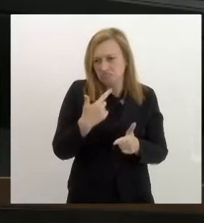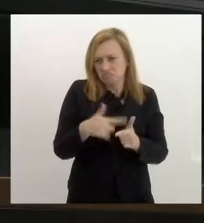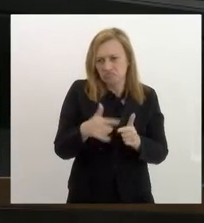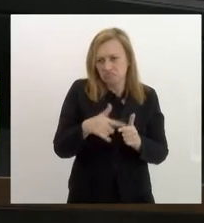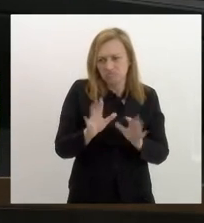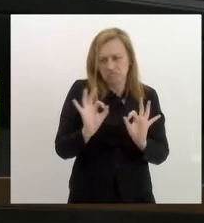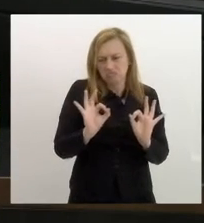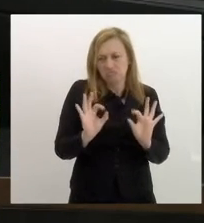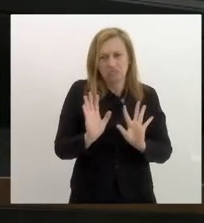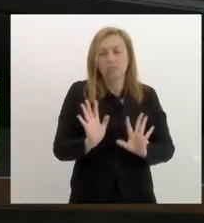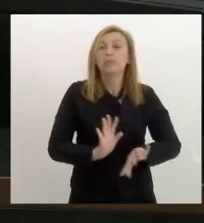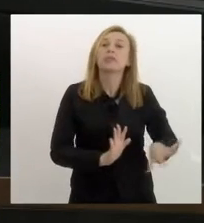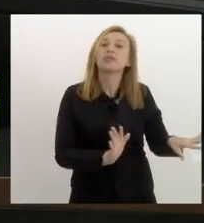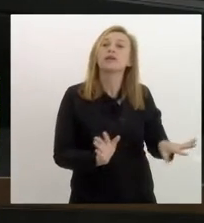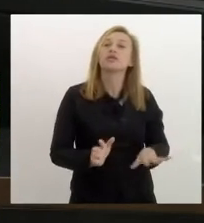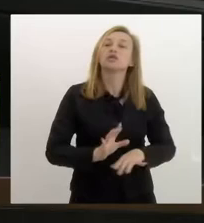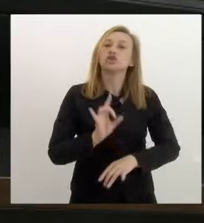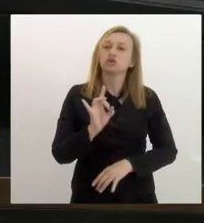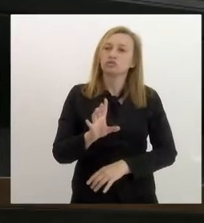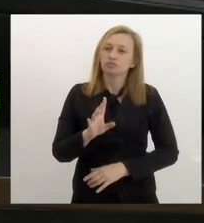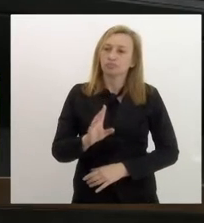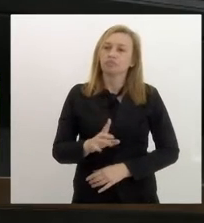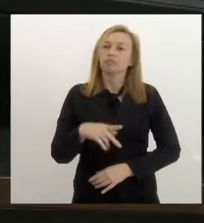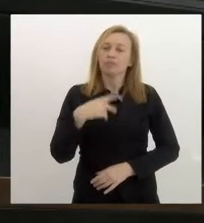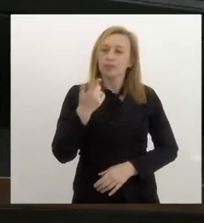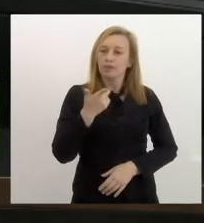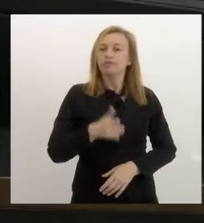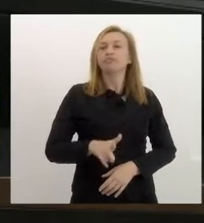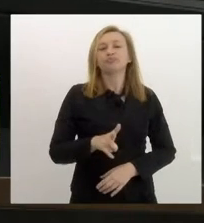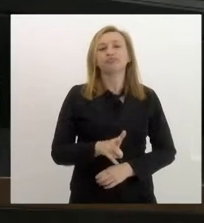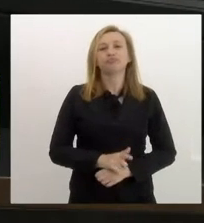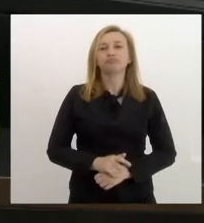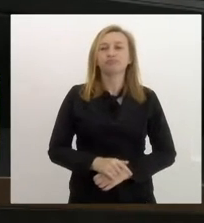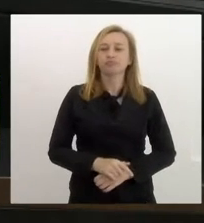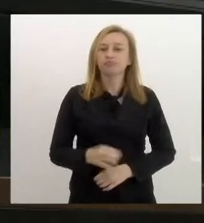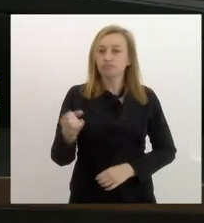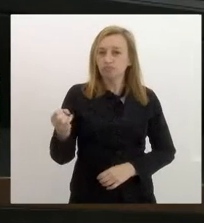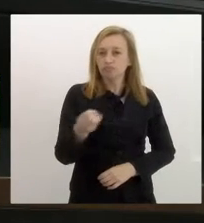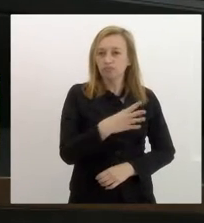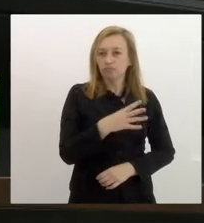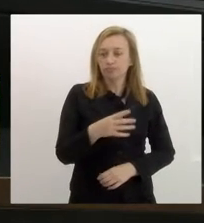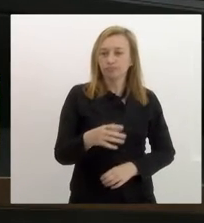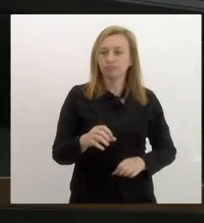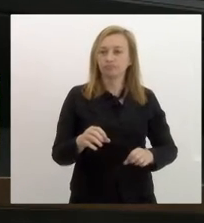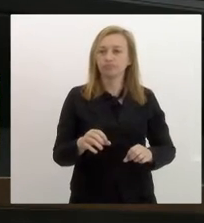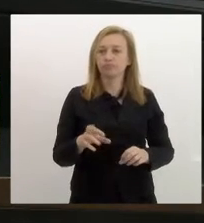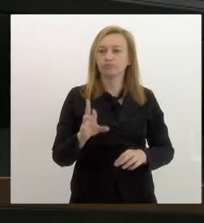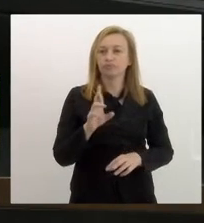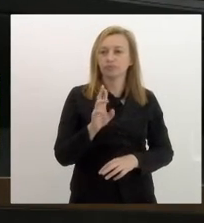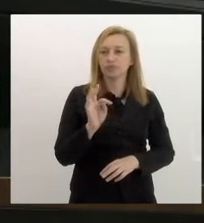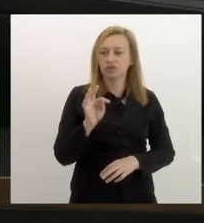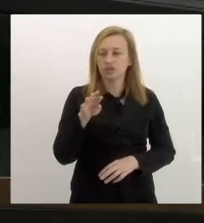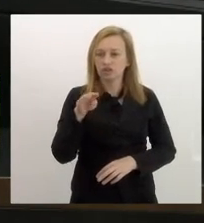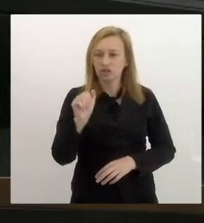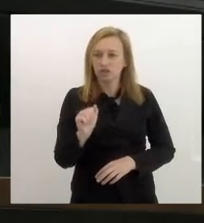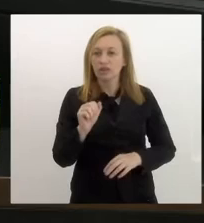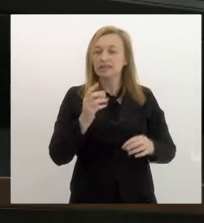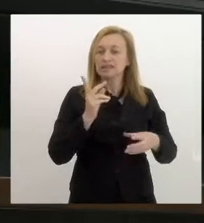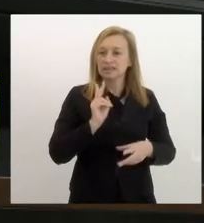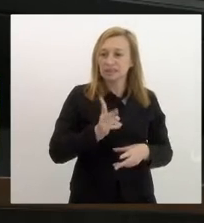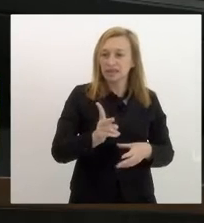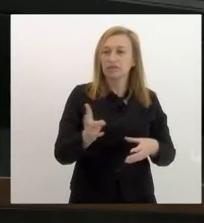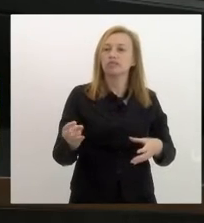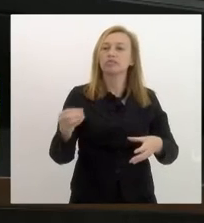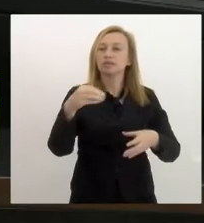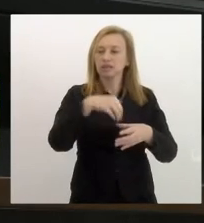que possa encontrar só ressaltando mais uma vez de que o pelo novo regime sempre obrigatório está no plano